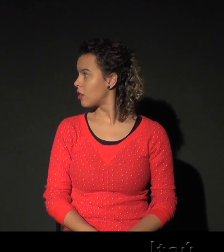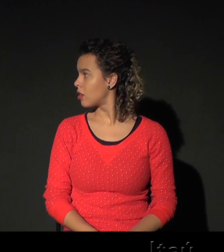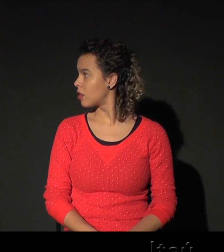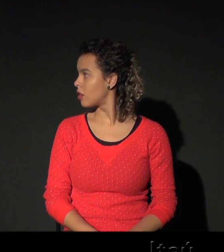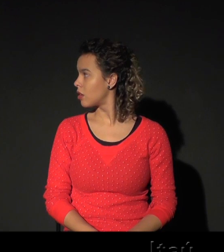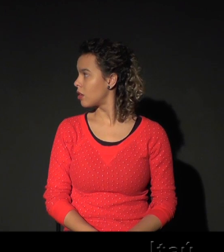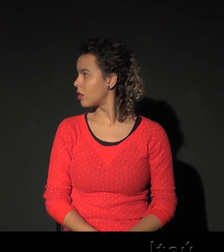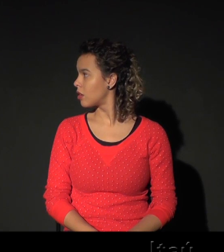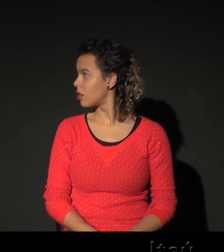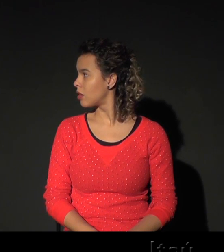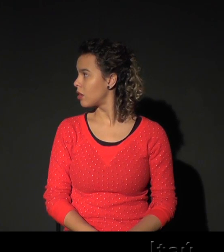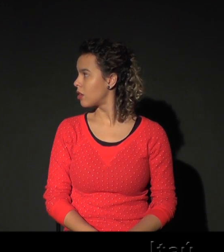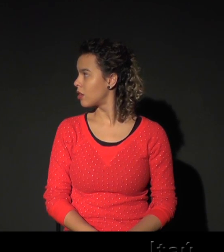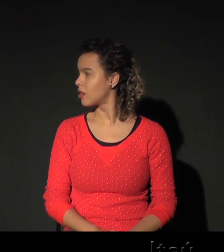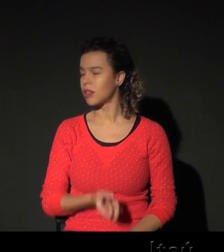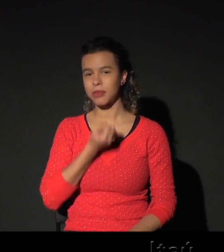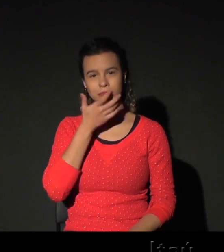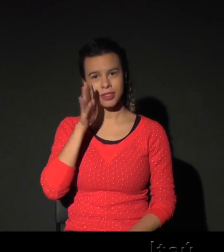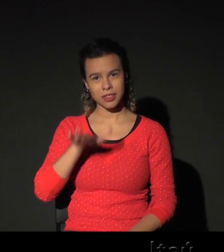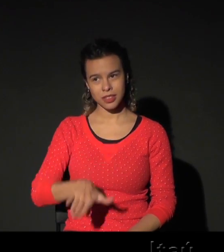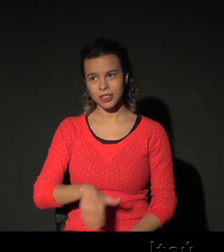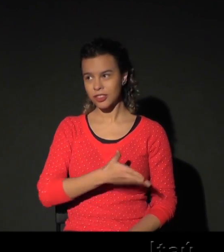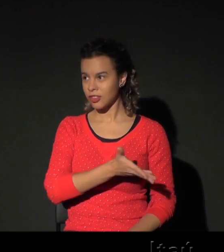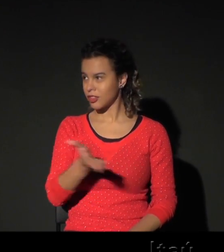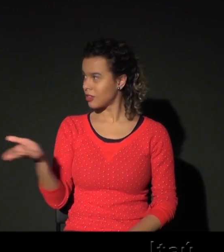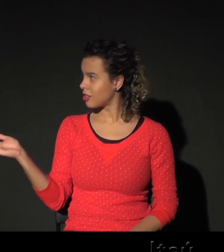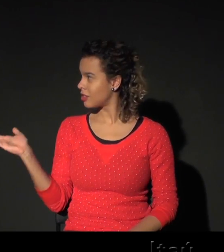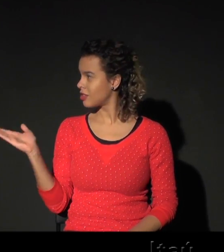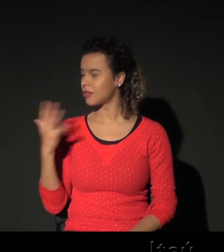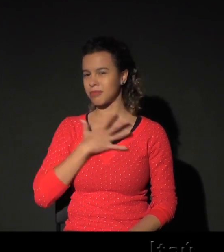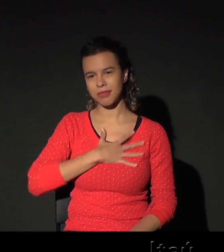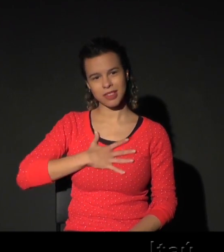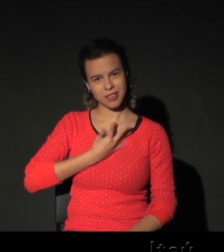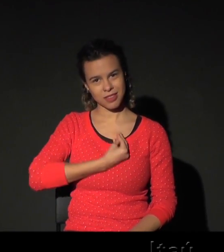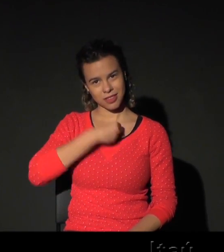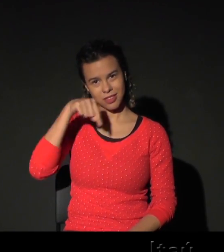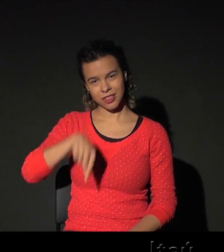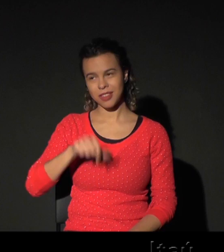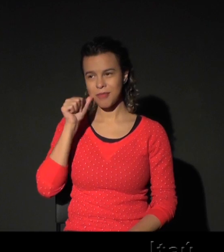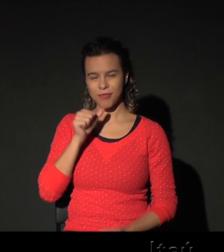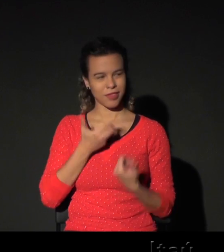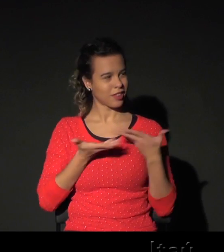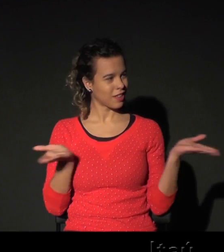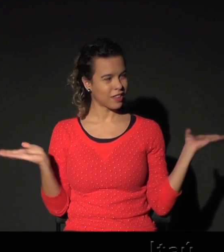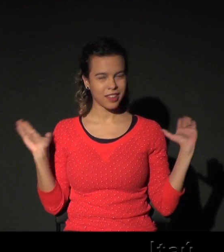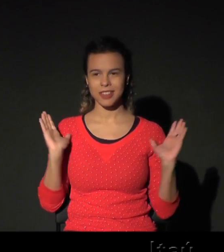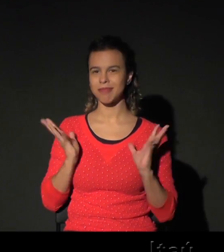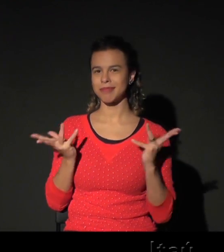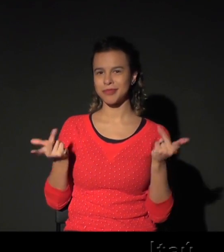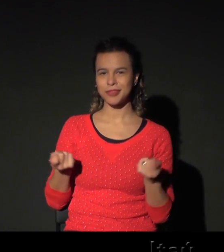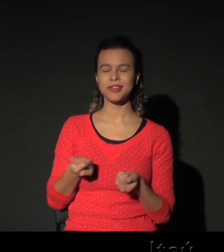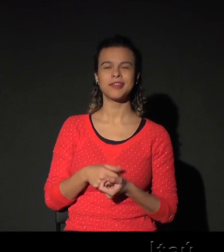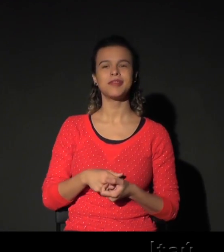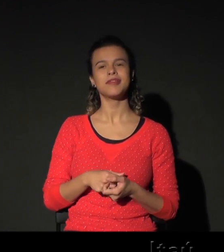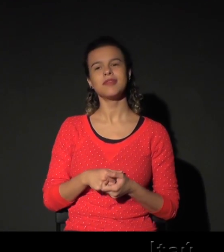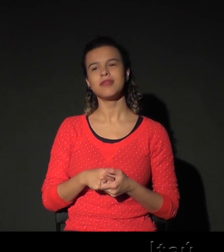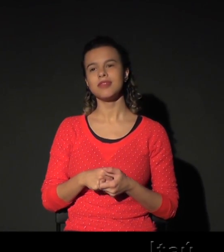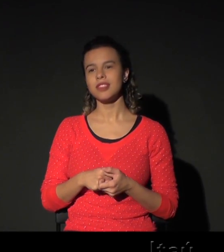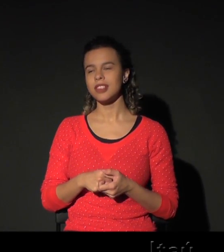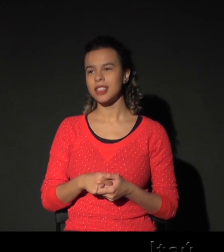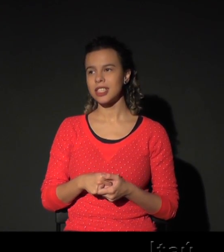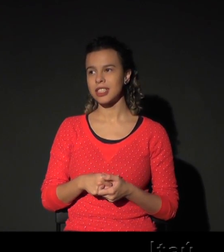meu bom Boa tarde a todos é um prazer estar aqui com essas mulheres incríveis né